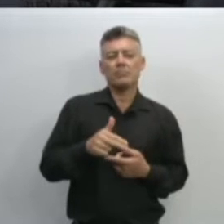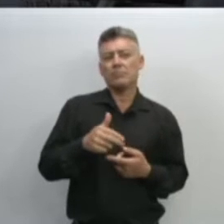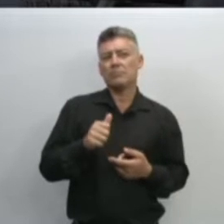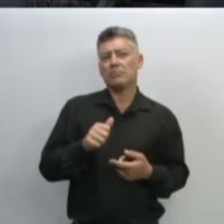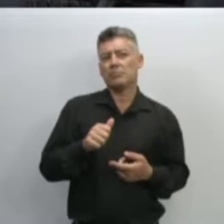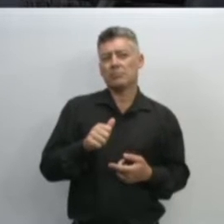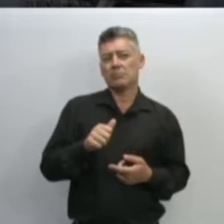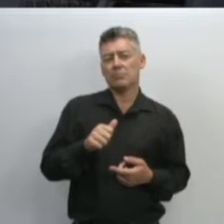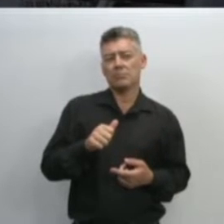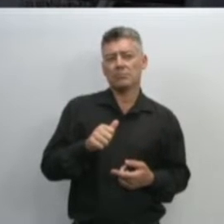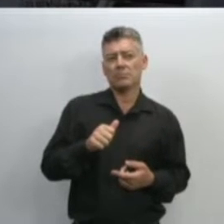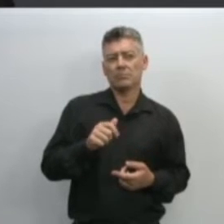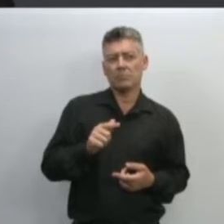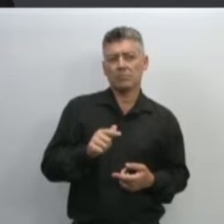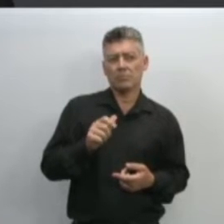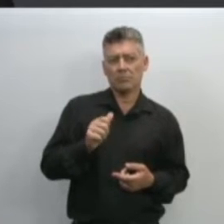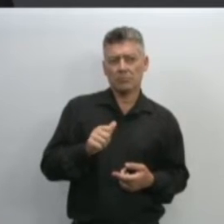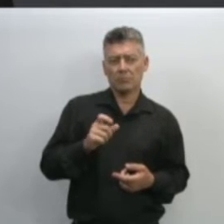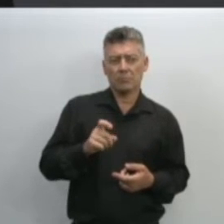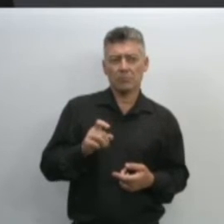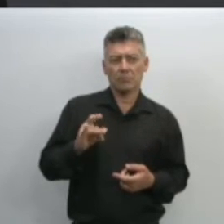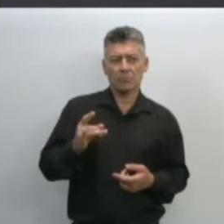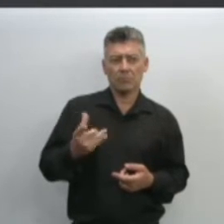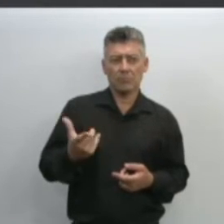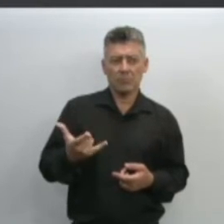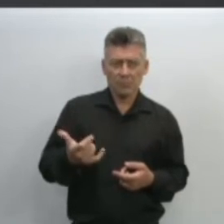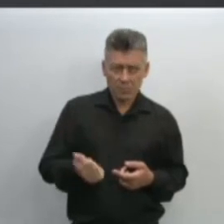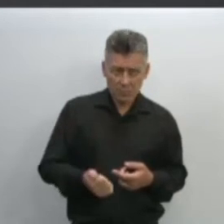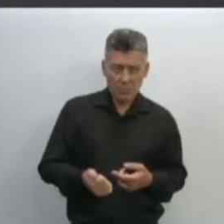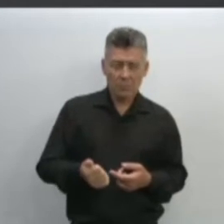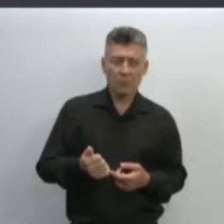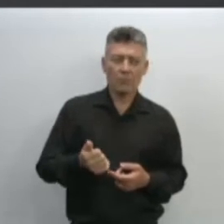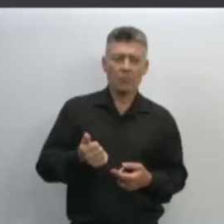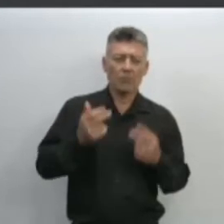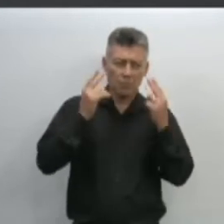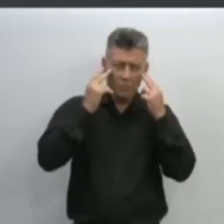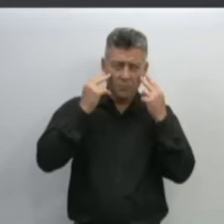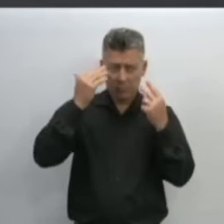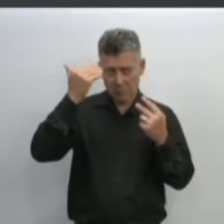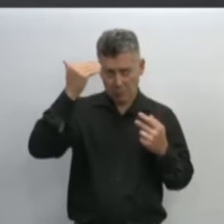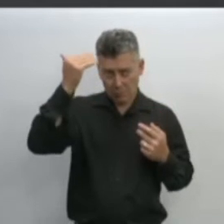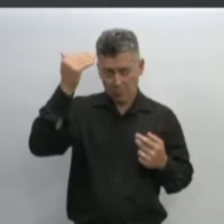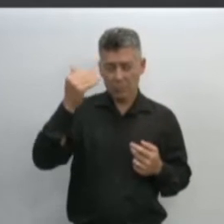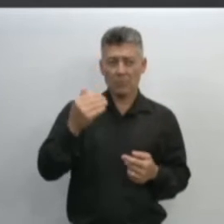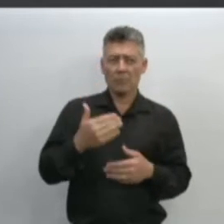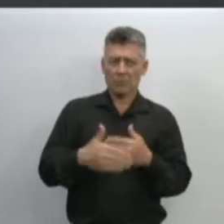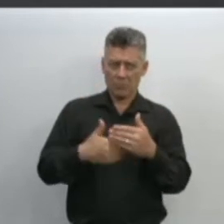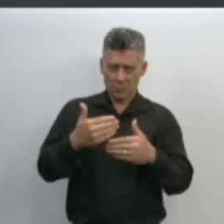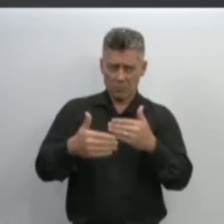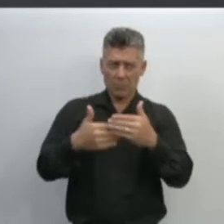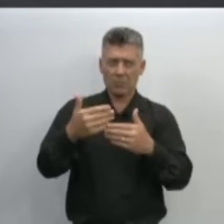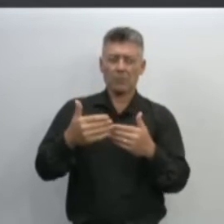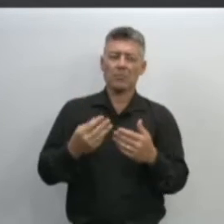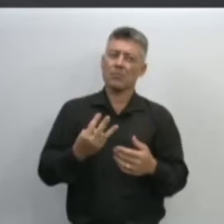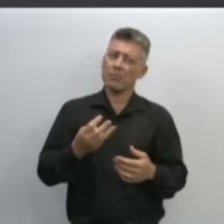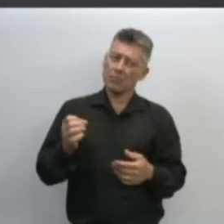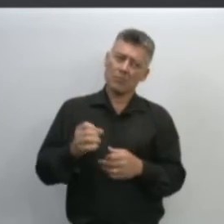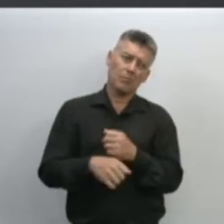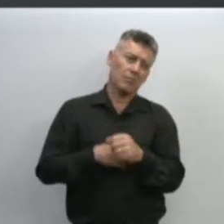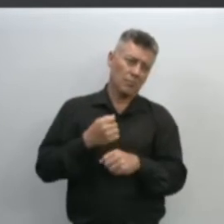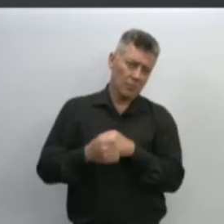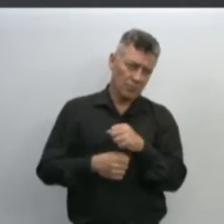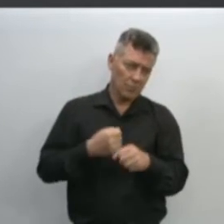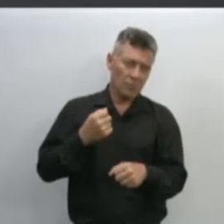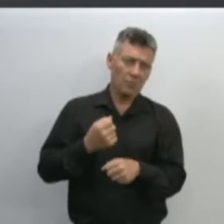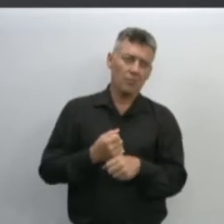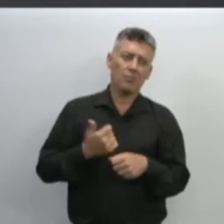é um dos clubes mais tradicionais aqui do estado e que vem desenvolvendo ao longo desses 30 anos um